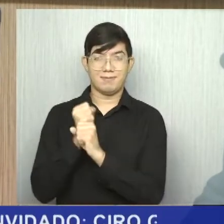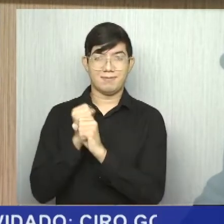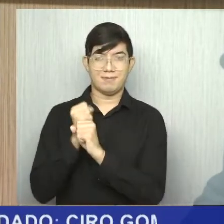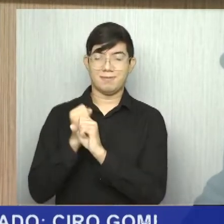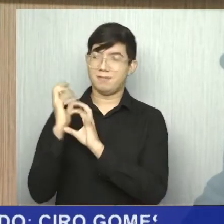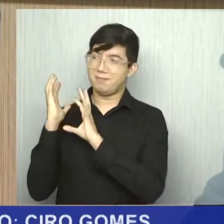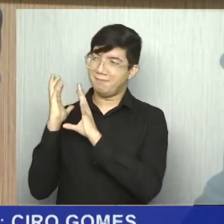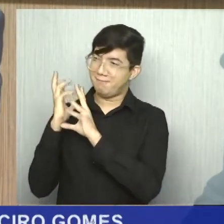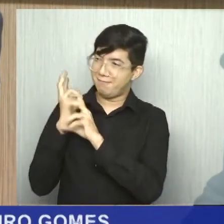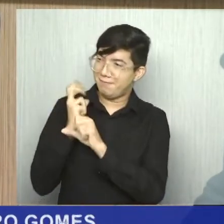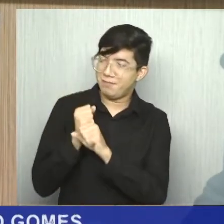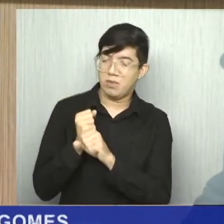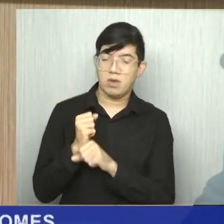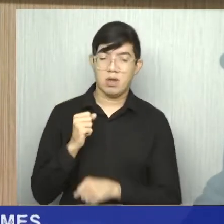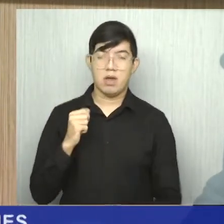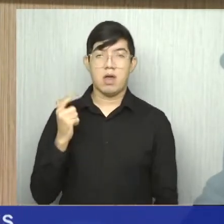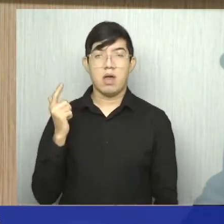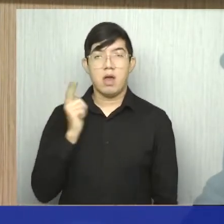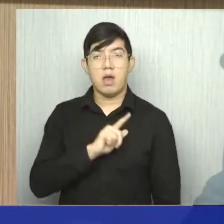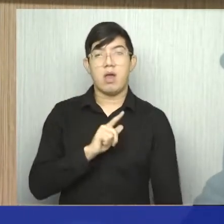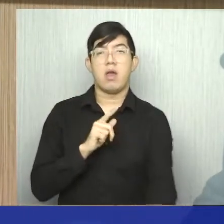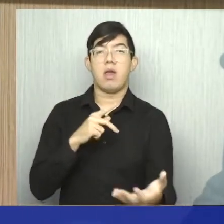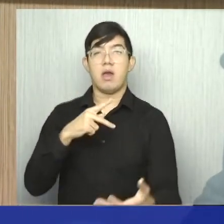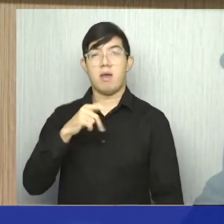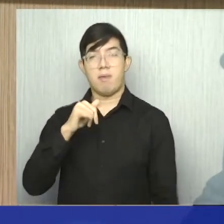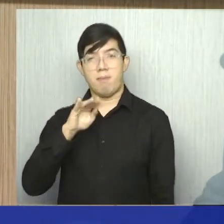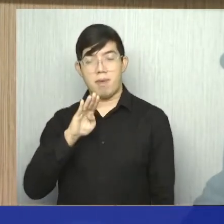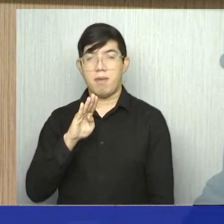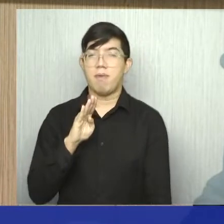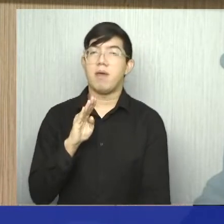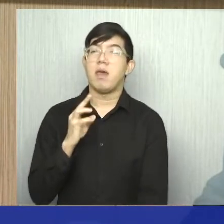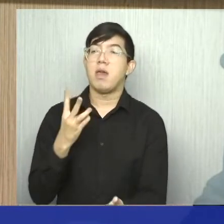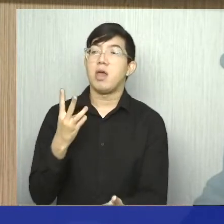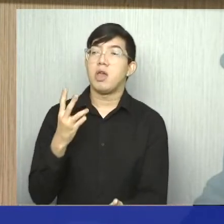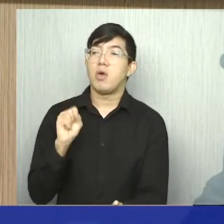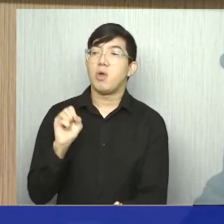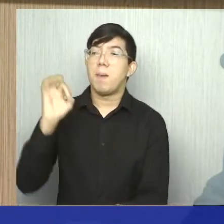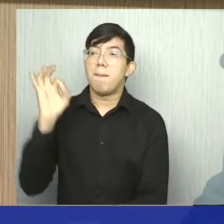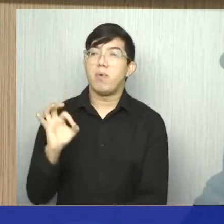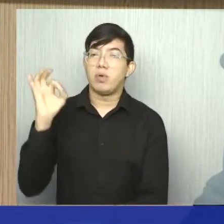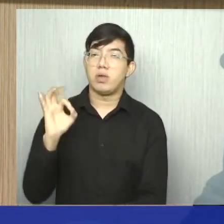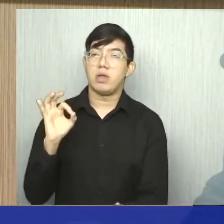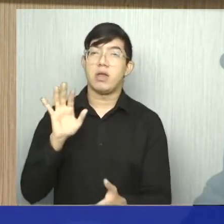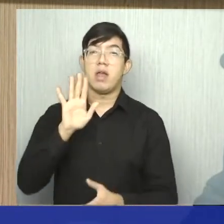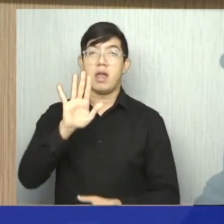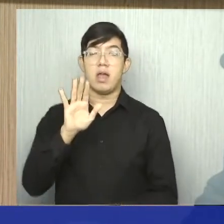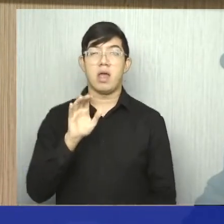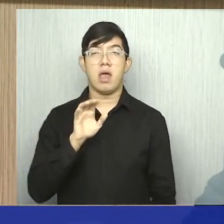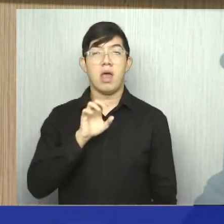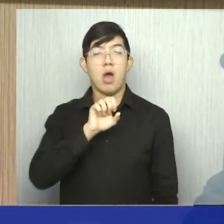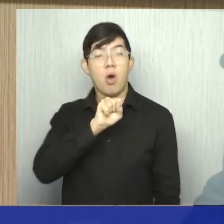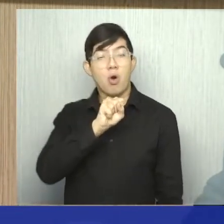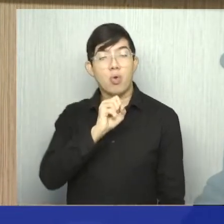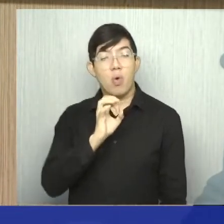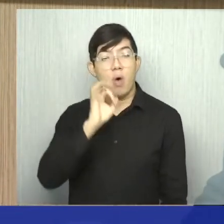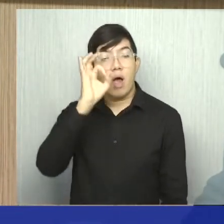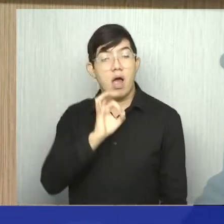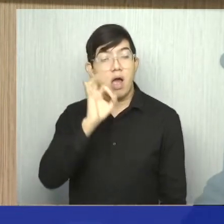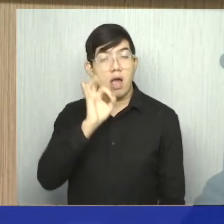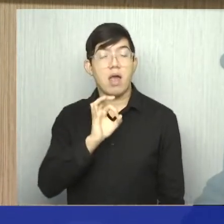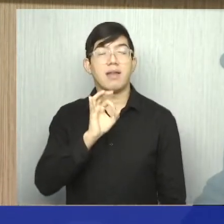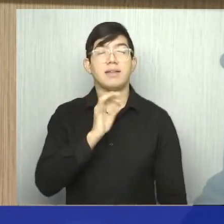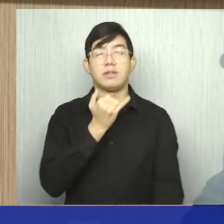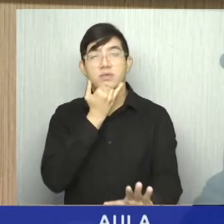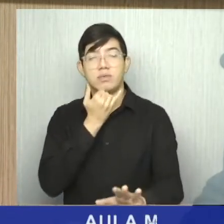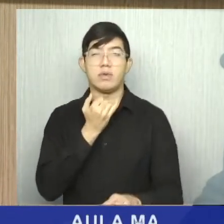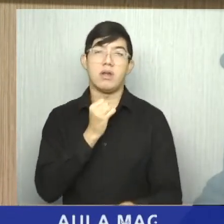fazer 38% de um ano de produção, de PIB, a dívida pública. Em 8 anos de juros exorbitantes, Fernando Henrique deixou os